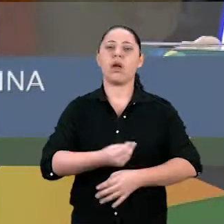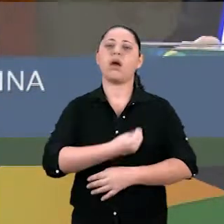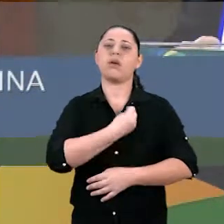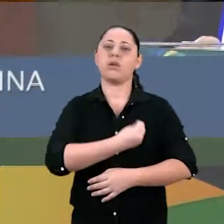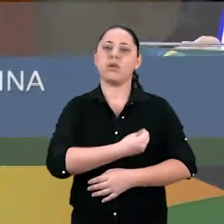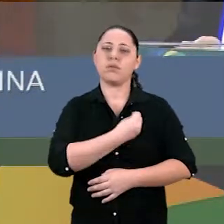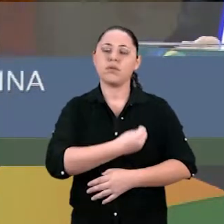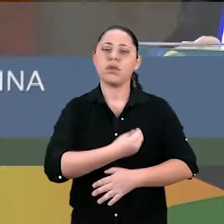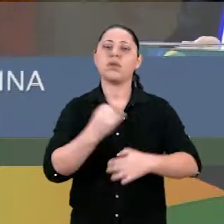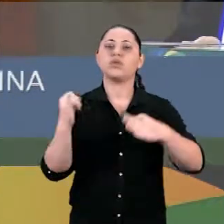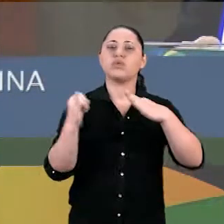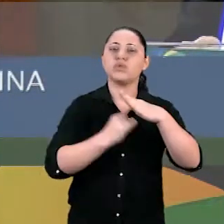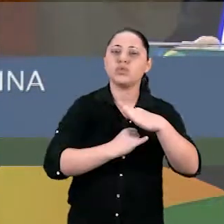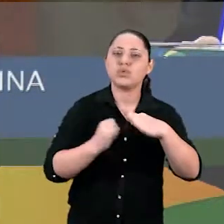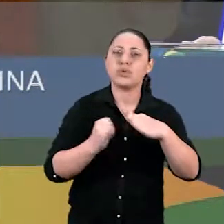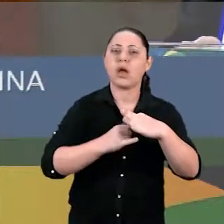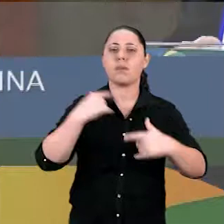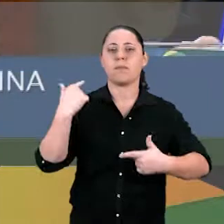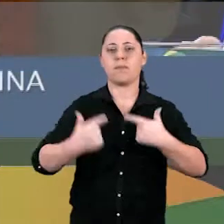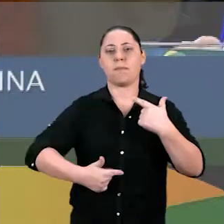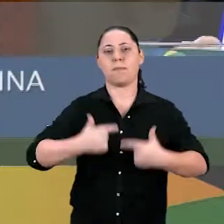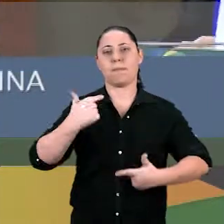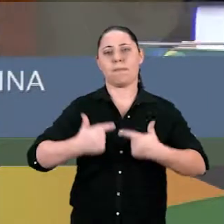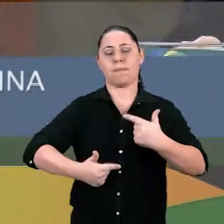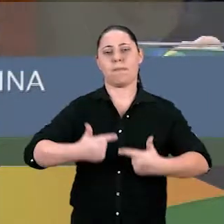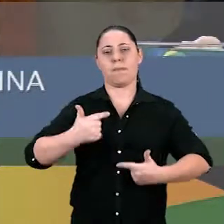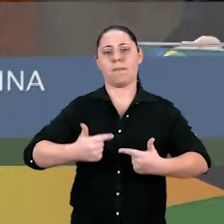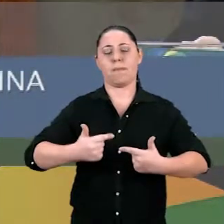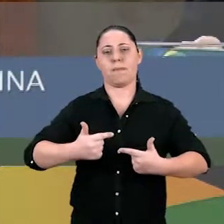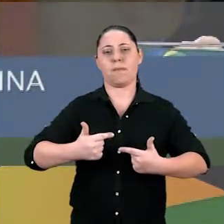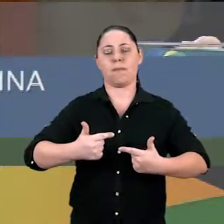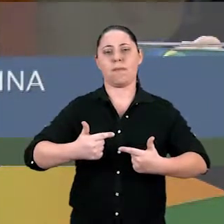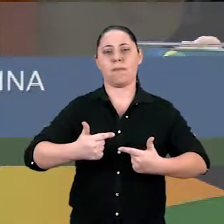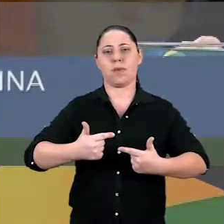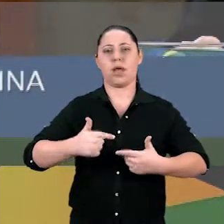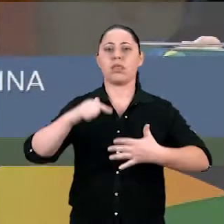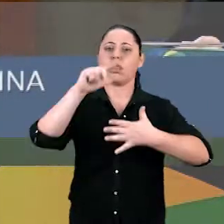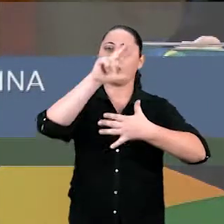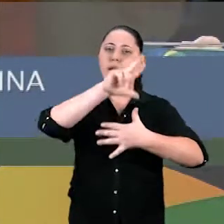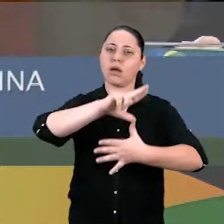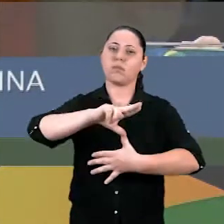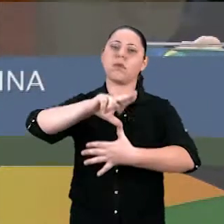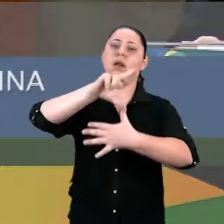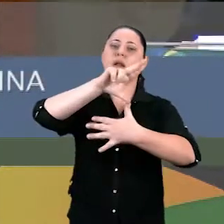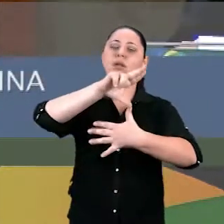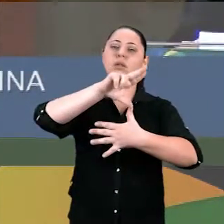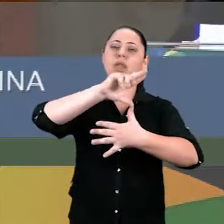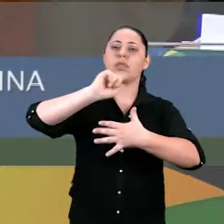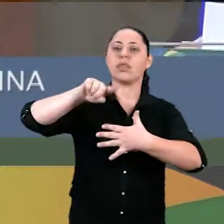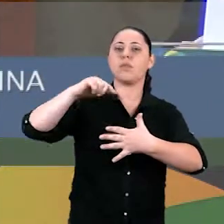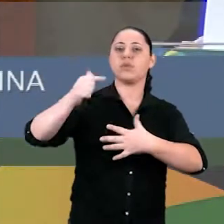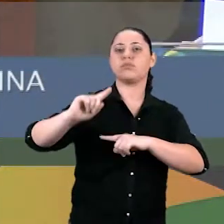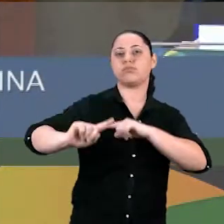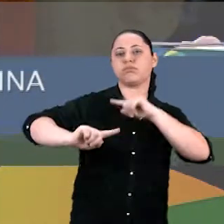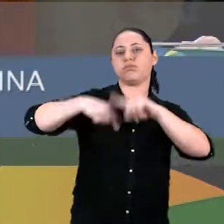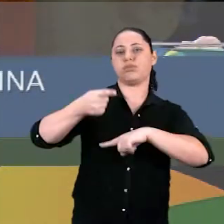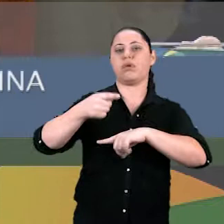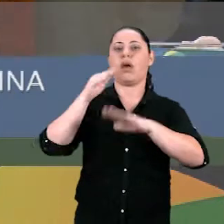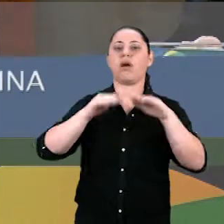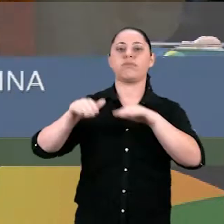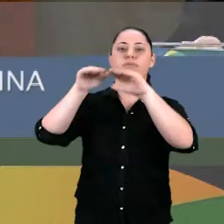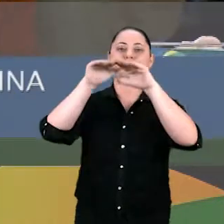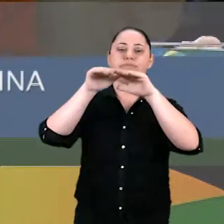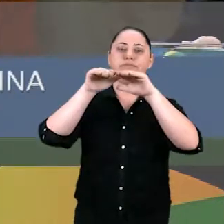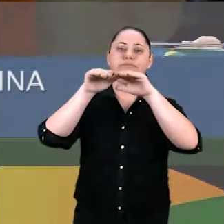na vida institucional, na vida política da América Latina pós-transição